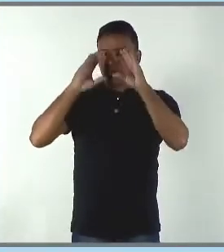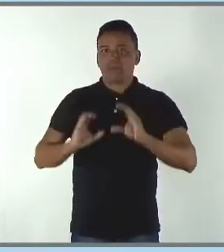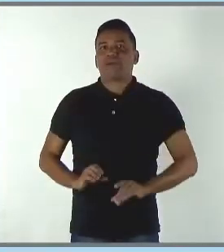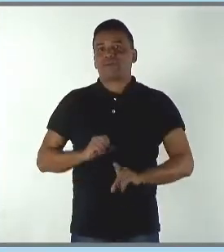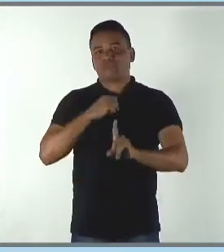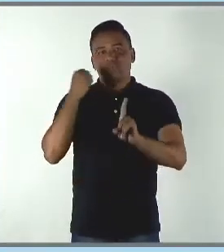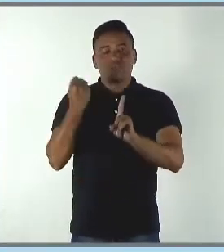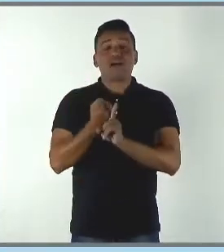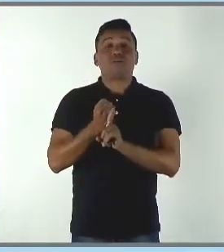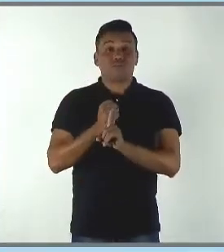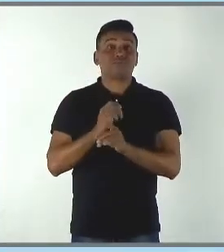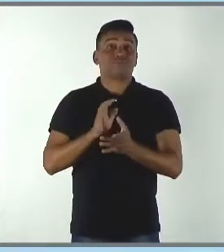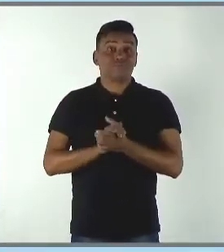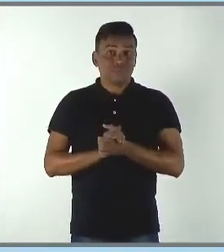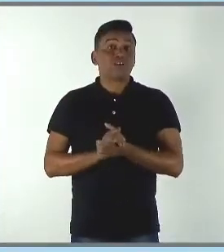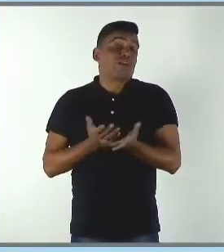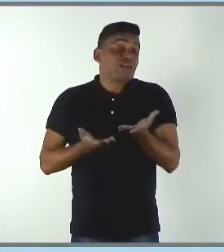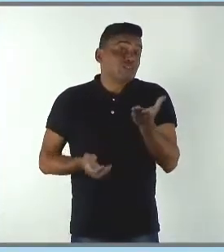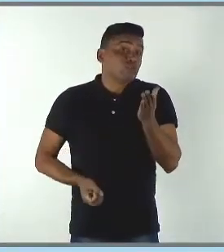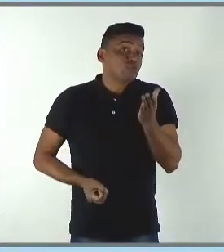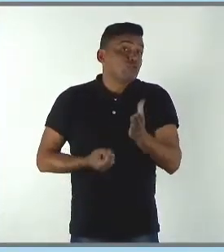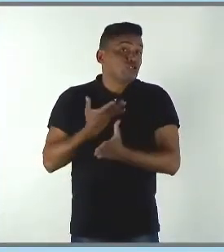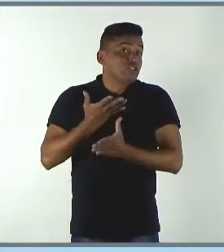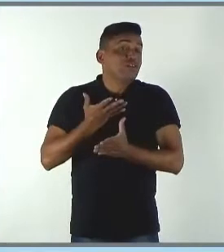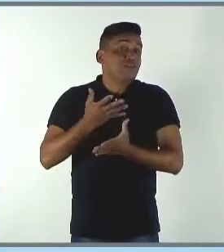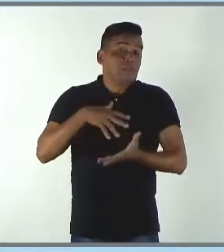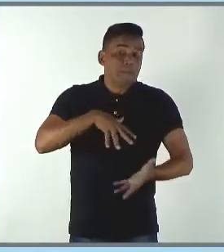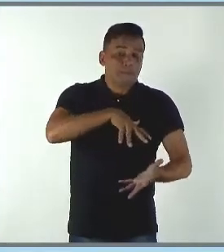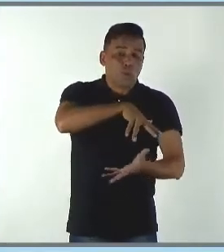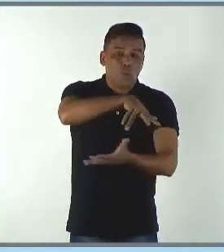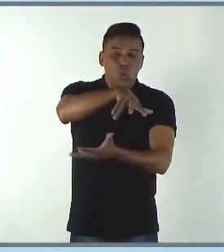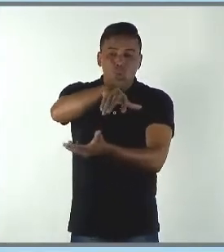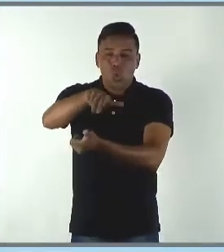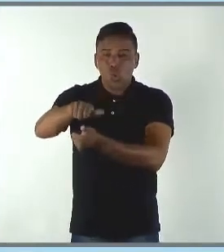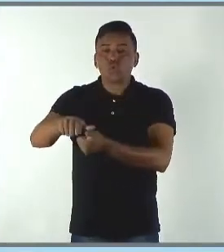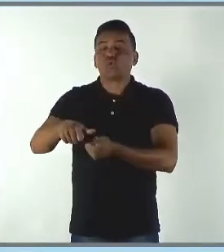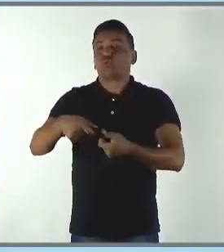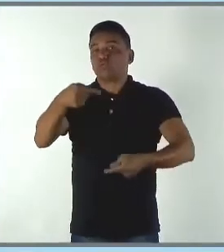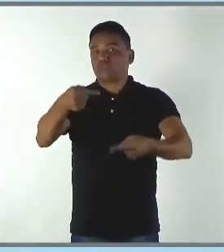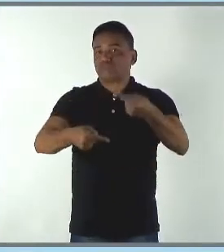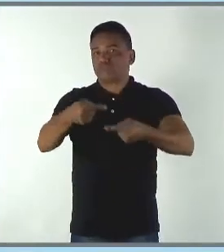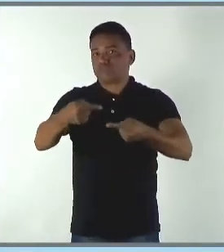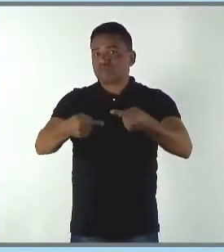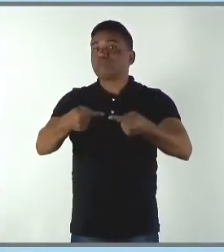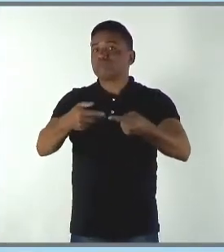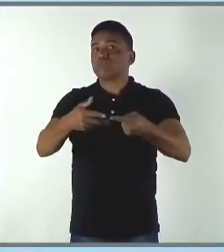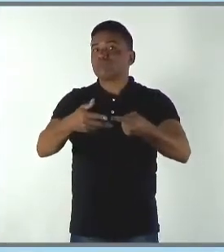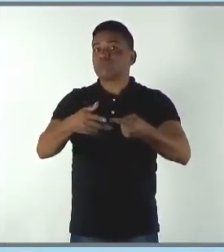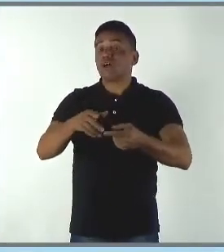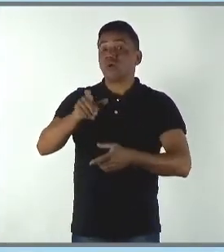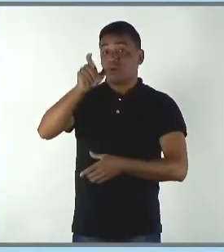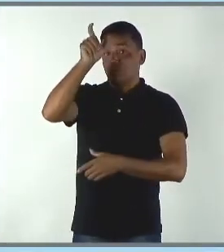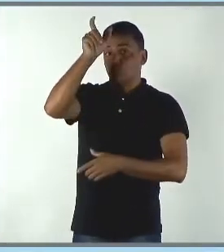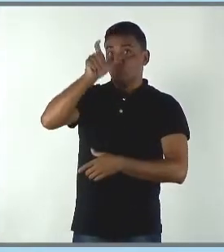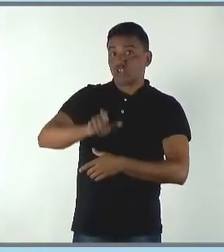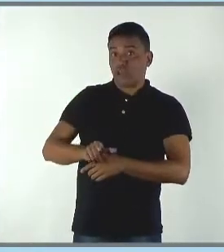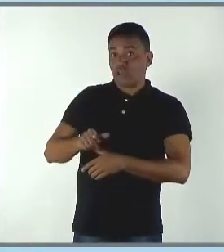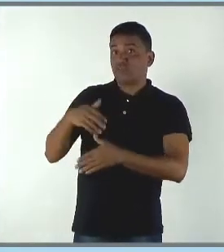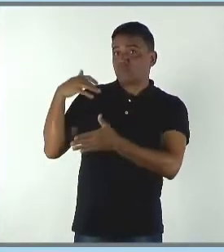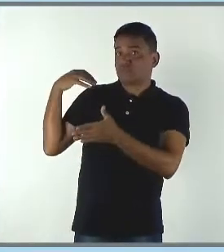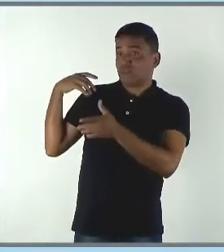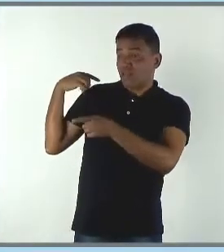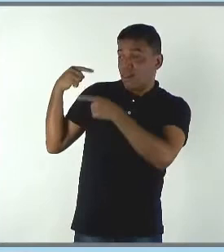vai falar de um mundo, sobre um mundo, que ela, como sujeito, mas como coletividade herdada, ajuda a